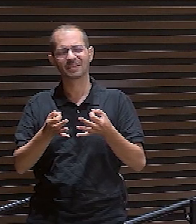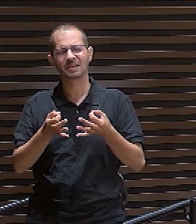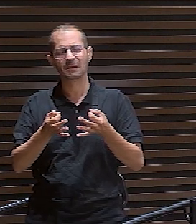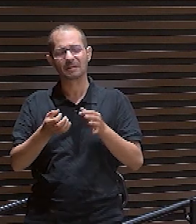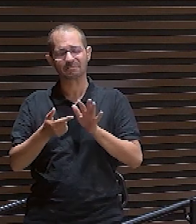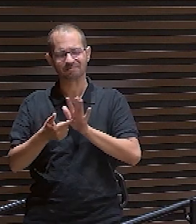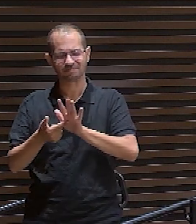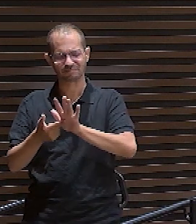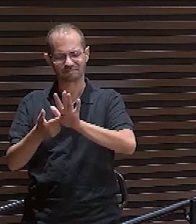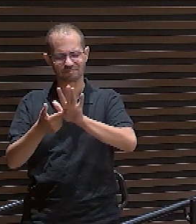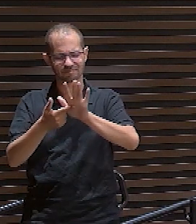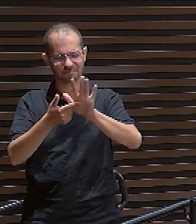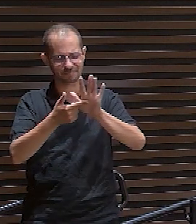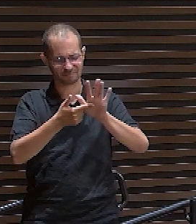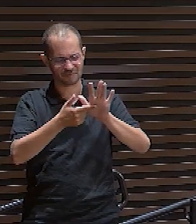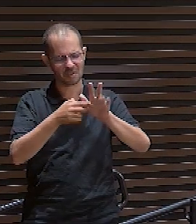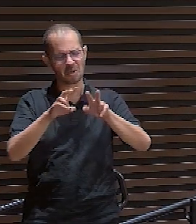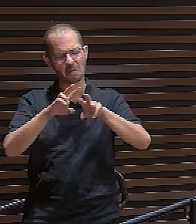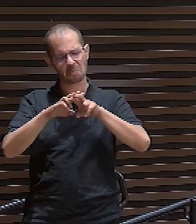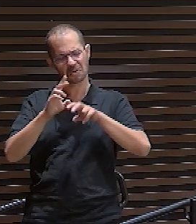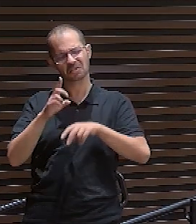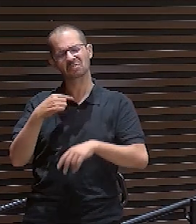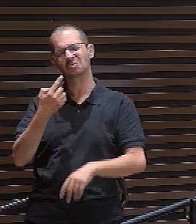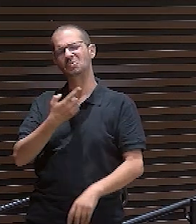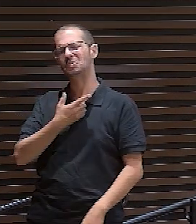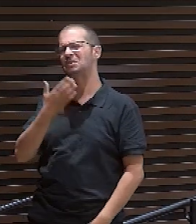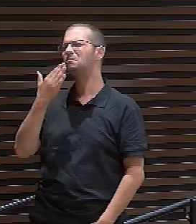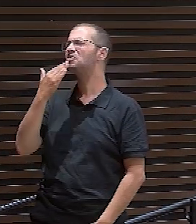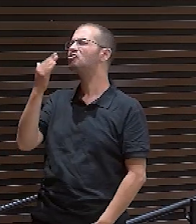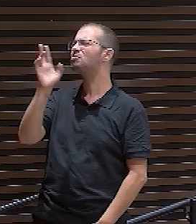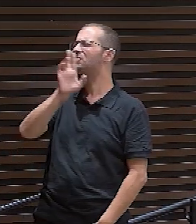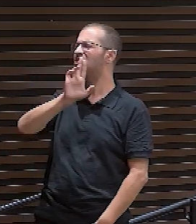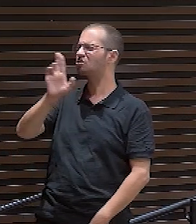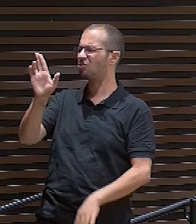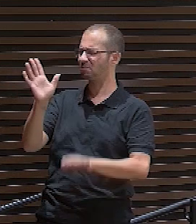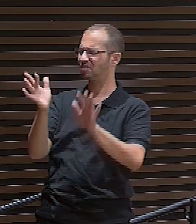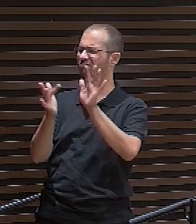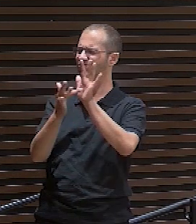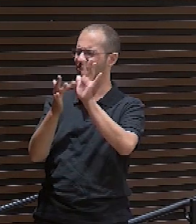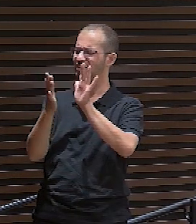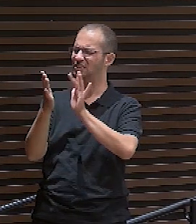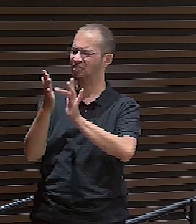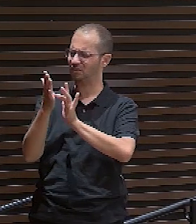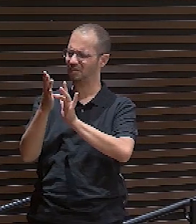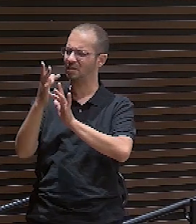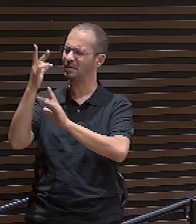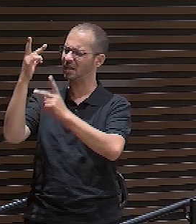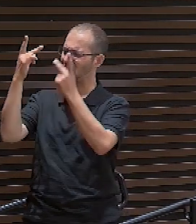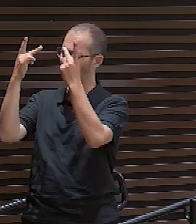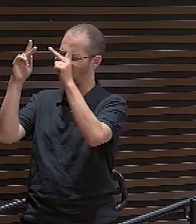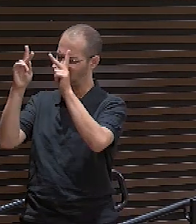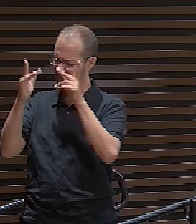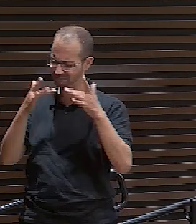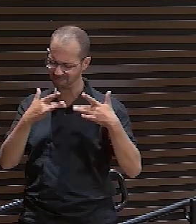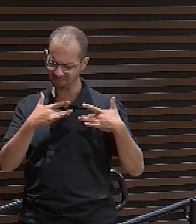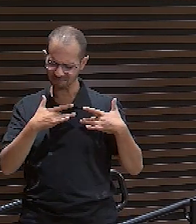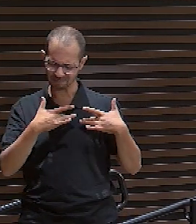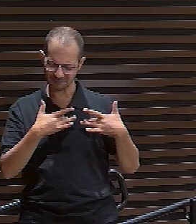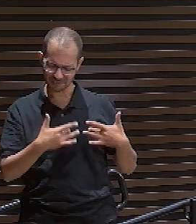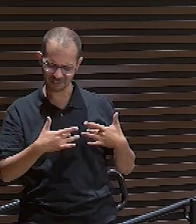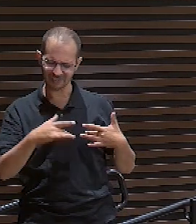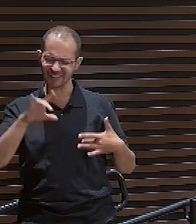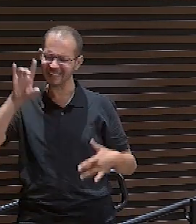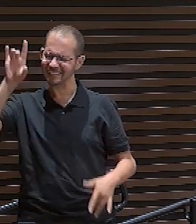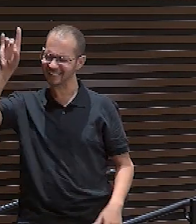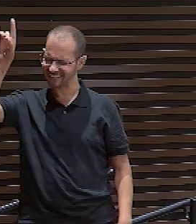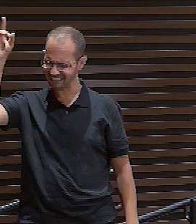expô-la. Por isso nós pedimos, em nome de Jesus, e pela Tua misericórdia, que Tu